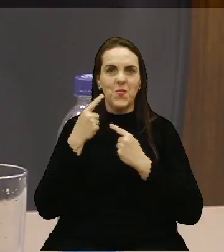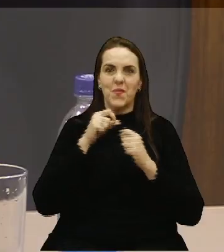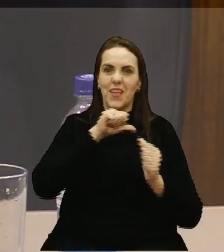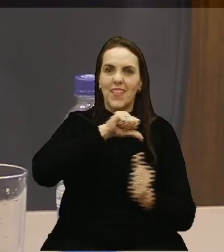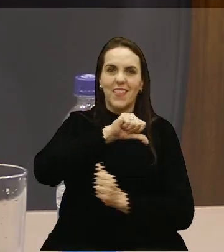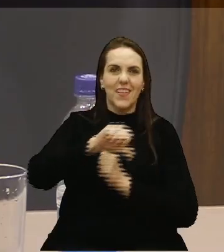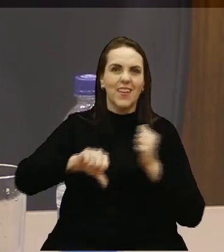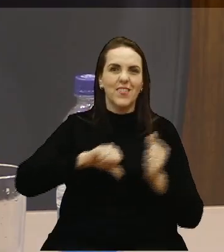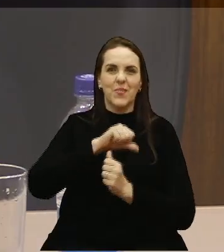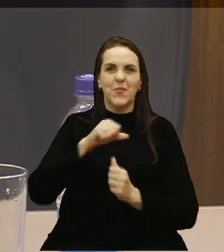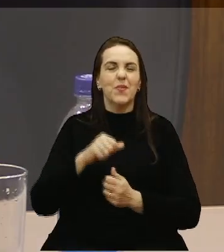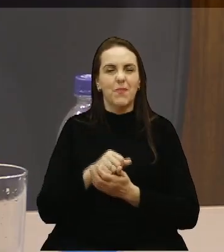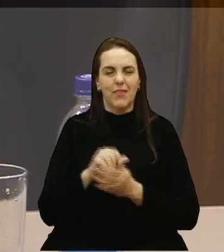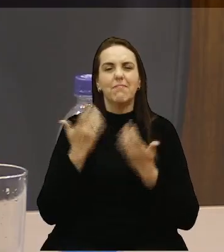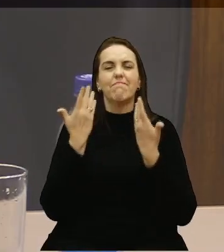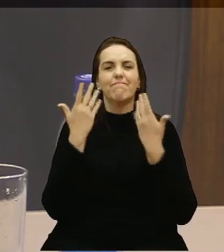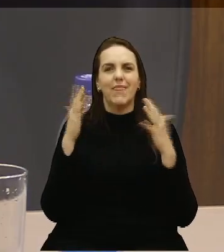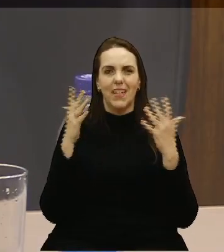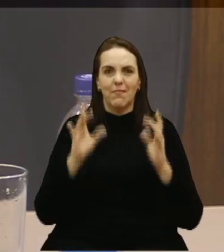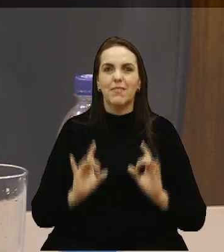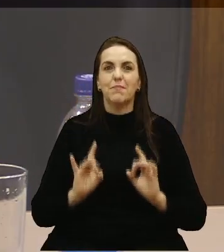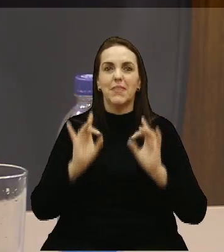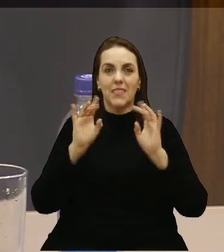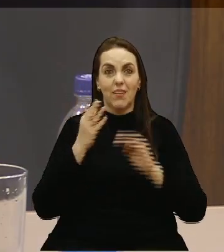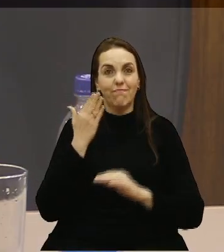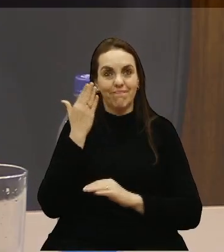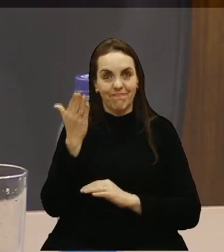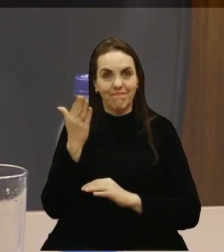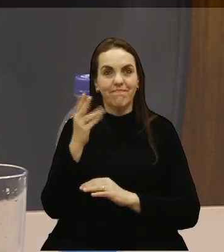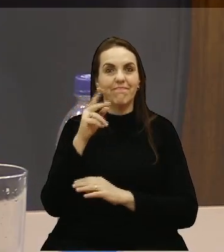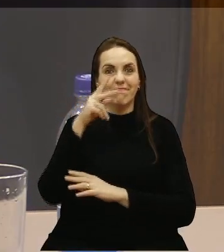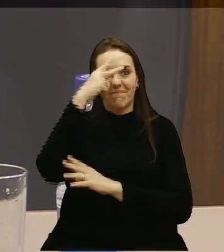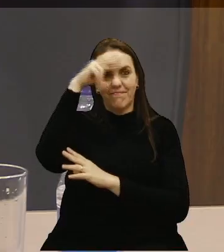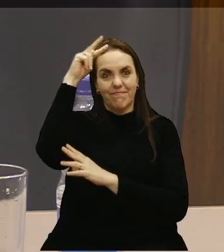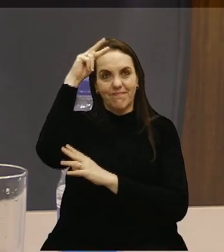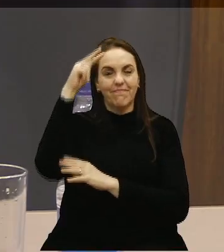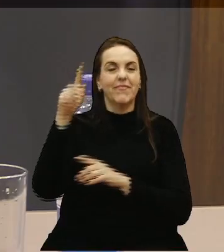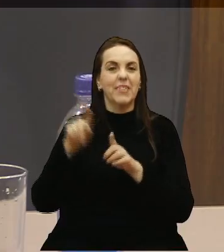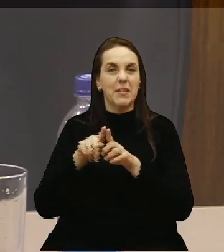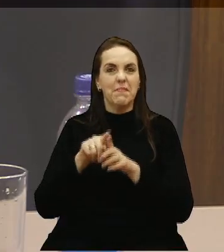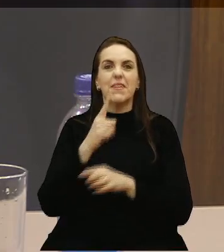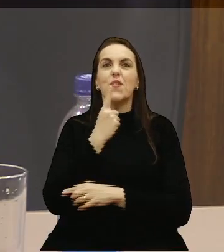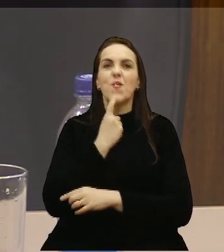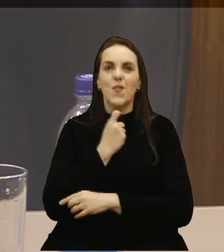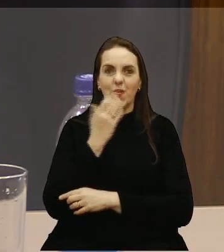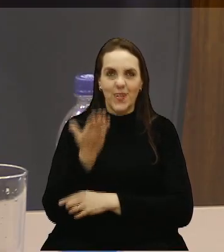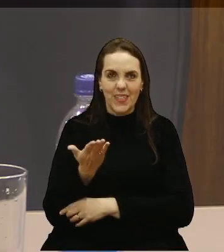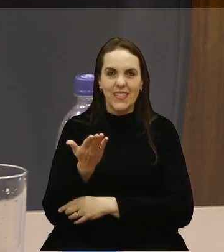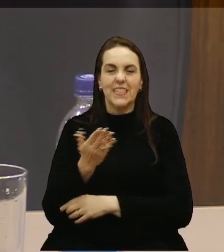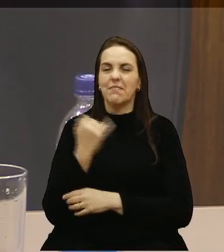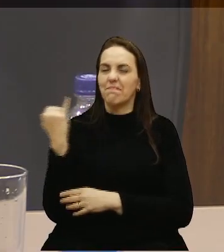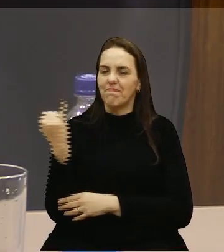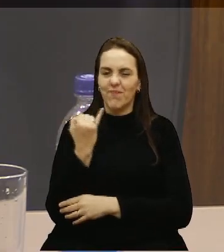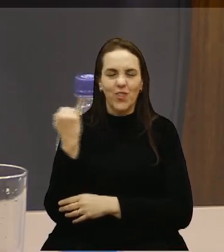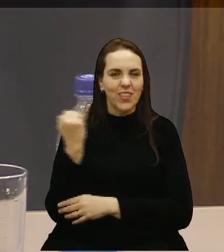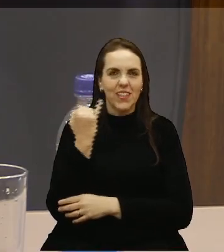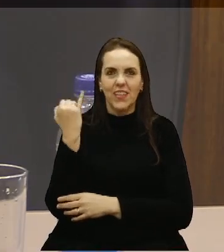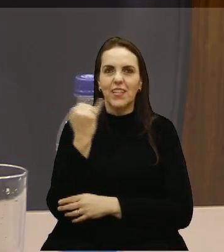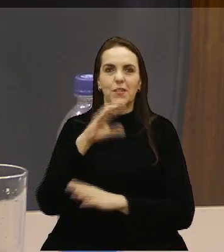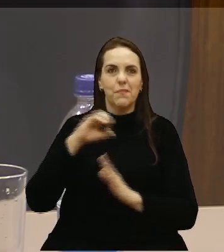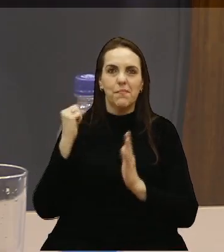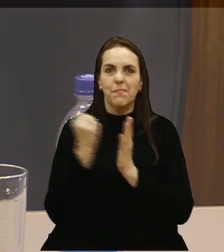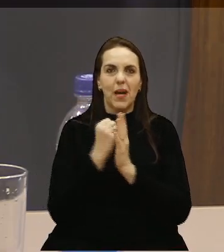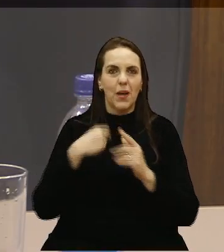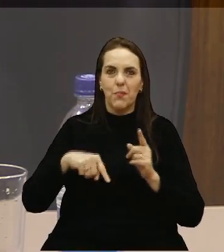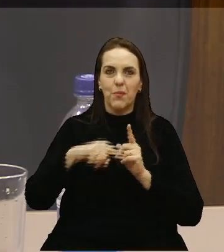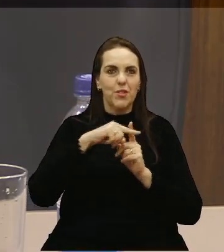transformador. Então, quero parabenizar, em especial, você e a vereadora Rose por algo tão importante que, com certeza, marcará positivamente a